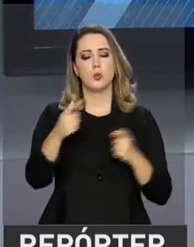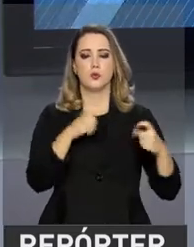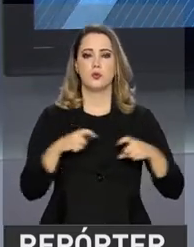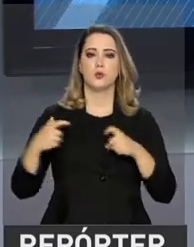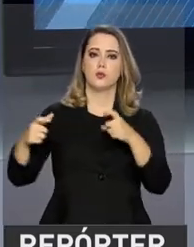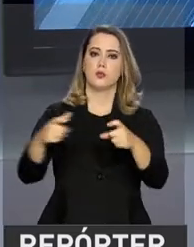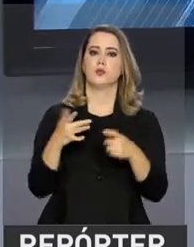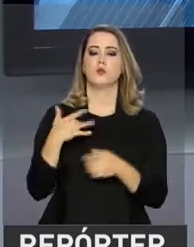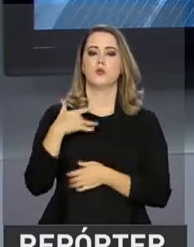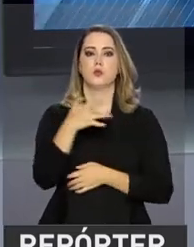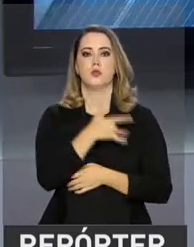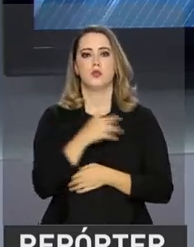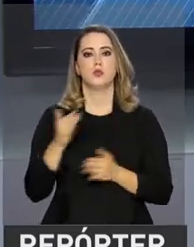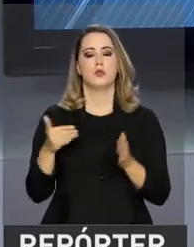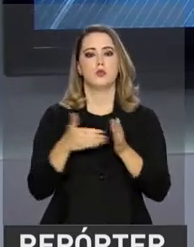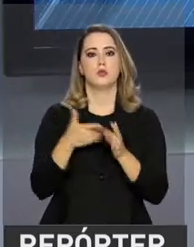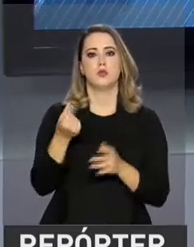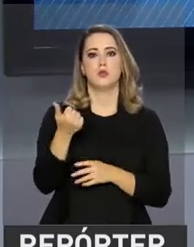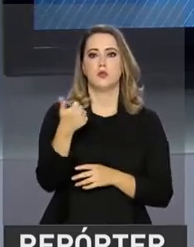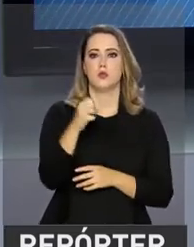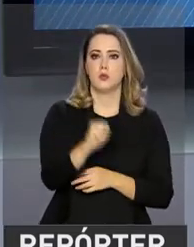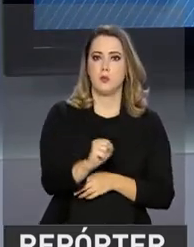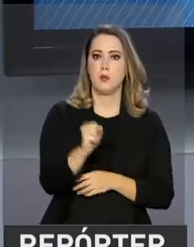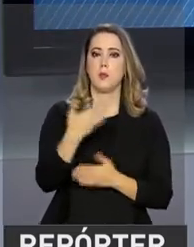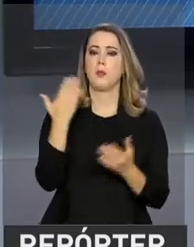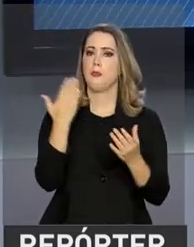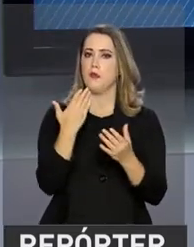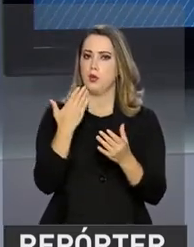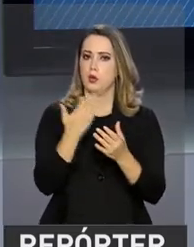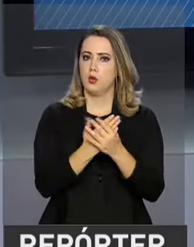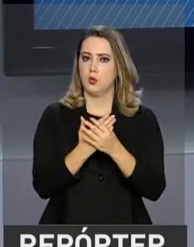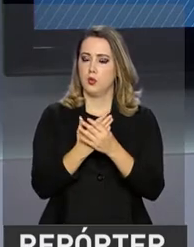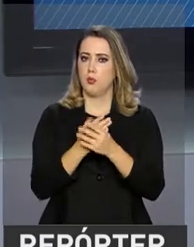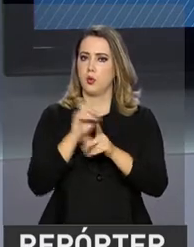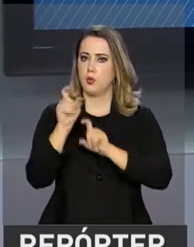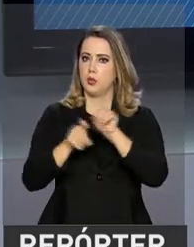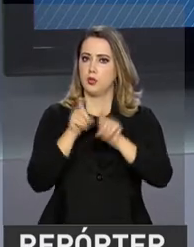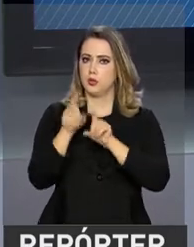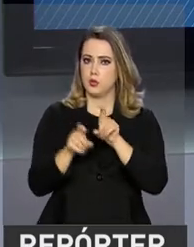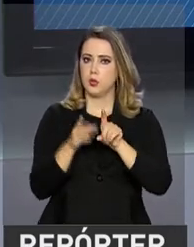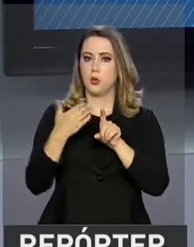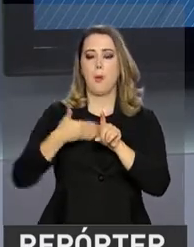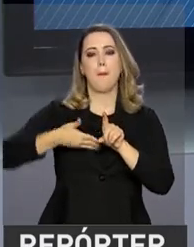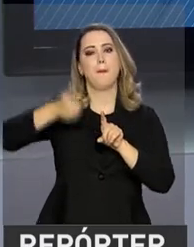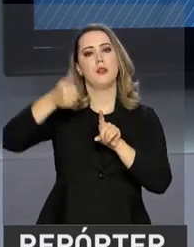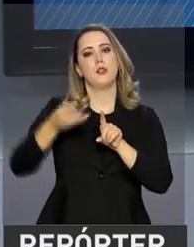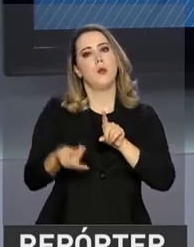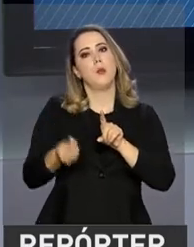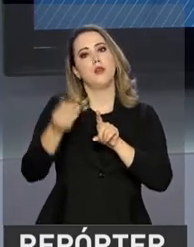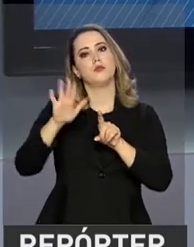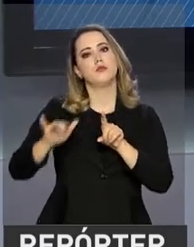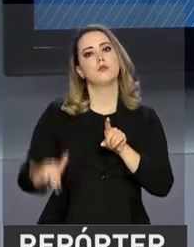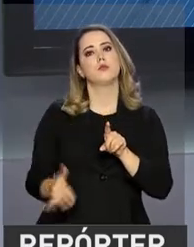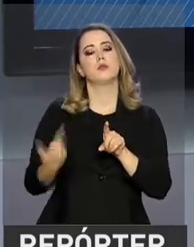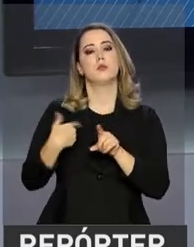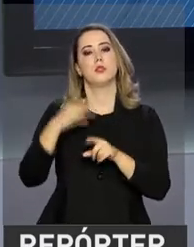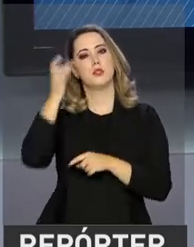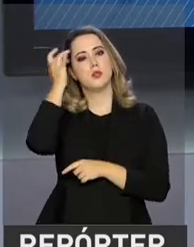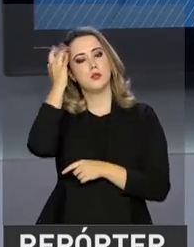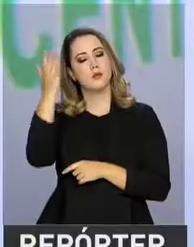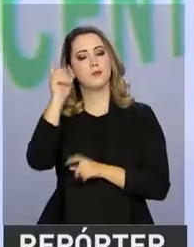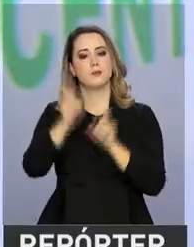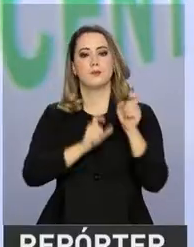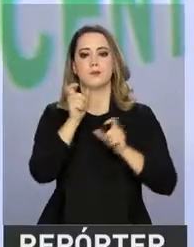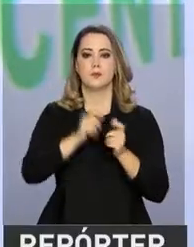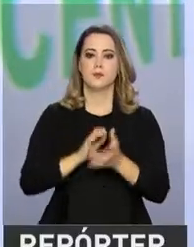até o final de 2018 o prontuário eletrônico trará economia de recursos e facilidade para os pacientes